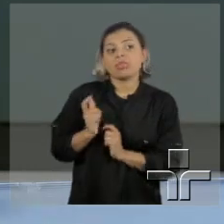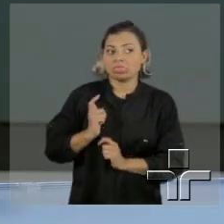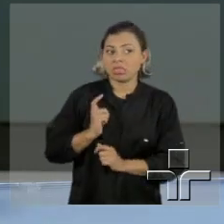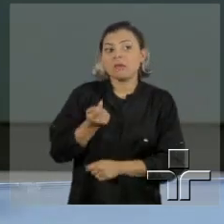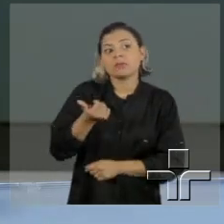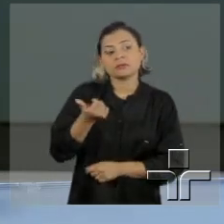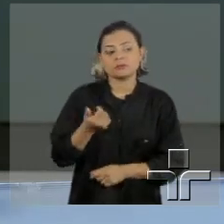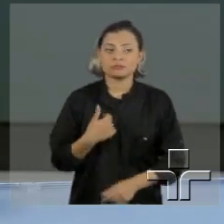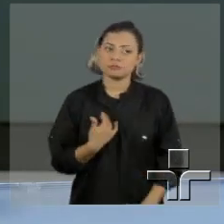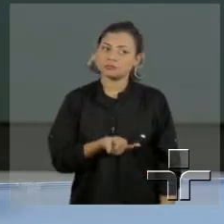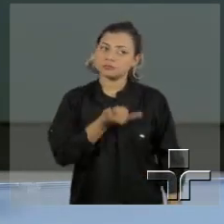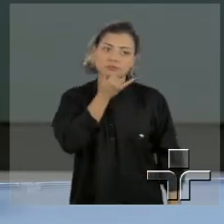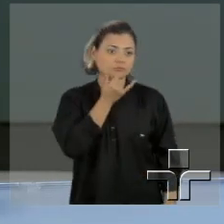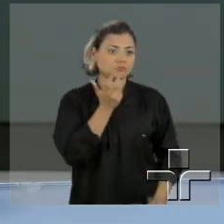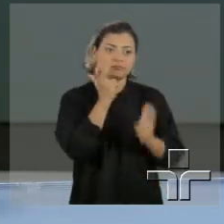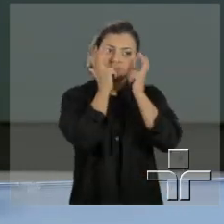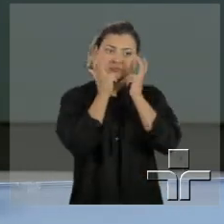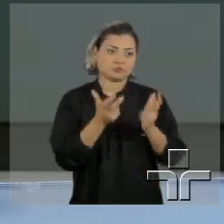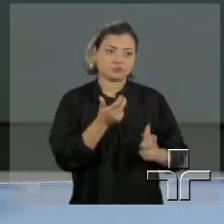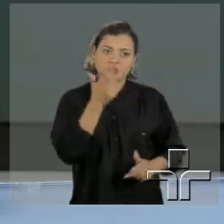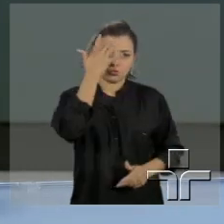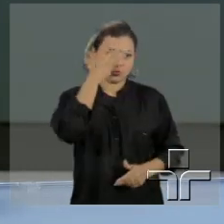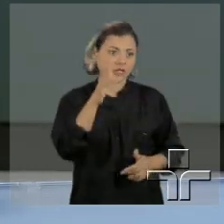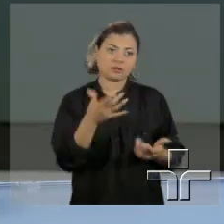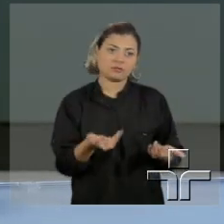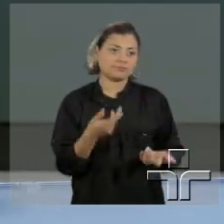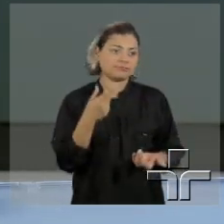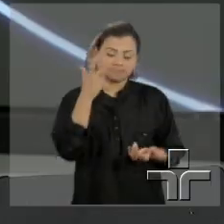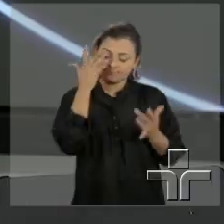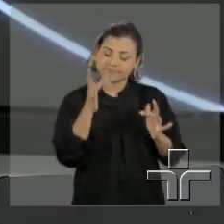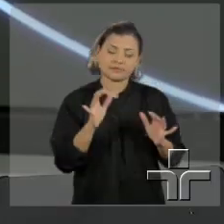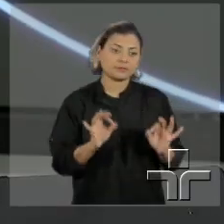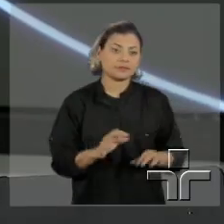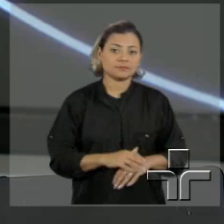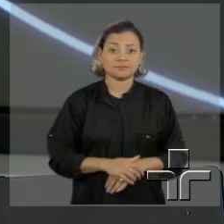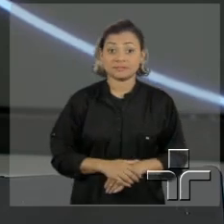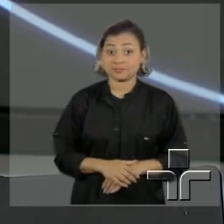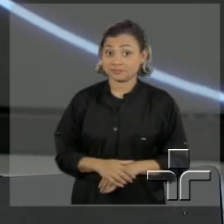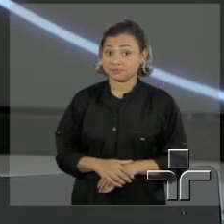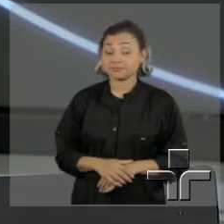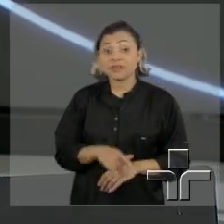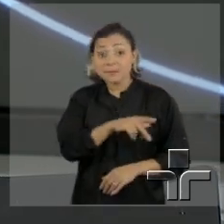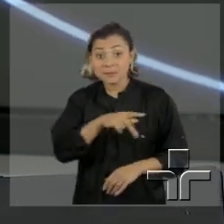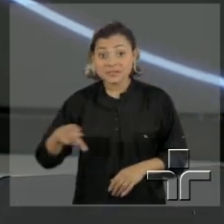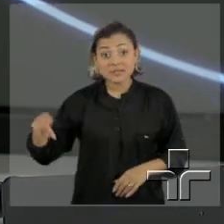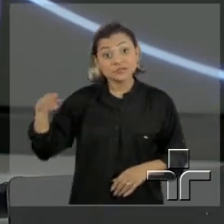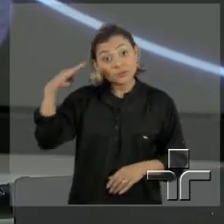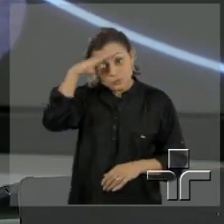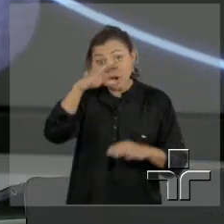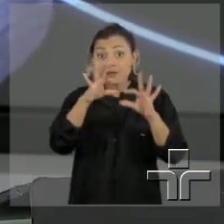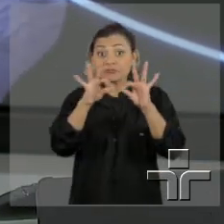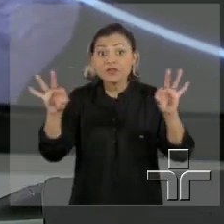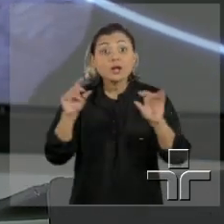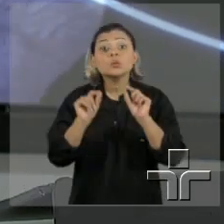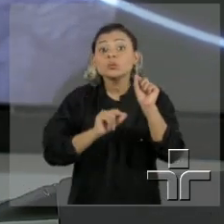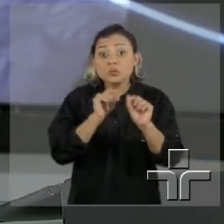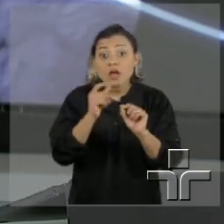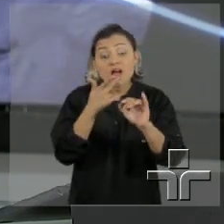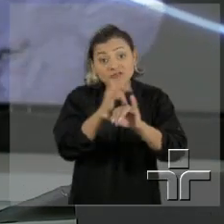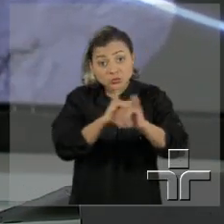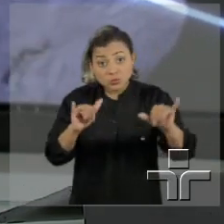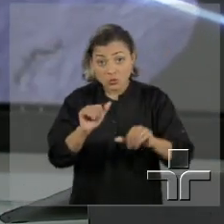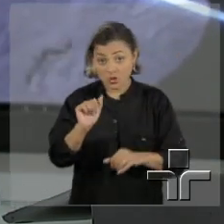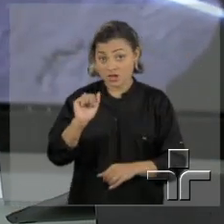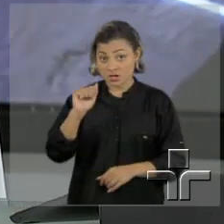Eu não sei o que dizer, eu fico sem palavras. Ele realmente me deixa sem palavras. Mas tem mais, João. O presidente Jair Bolsonaro também afirmou hoje que se a Ancine